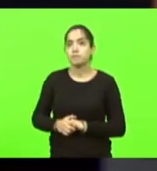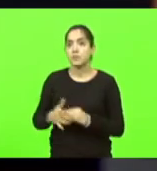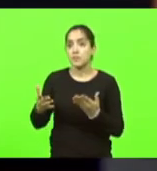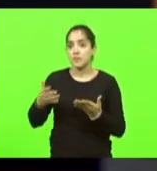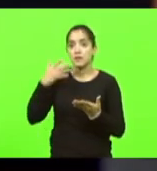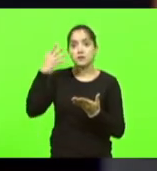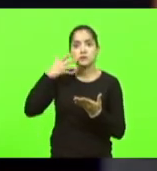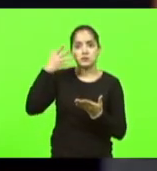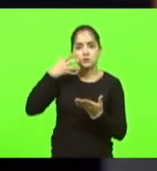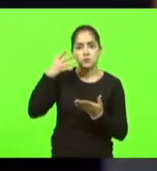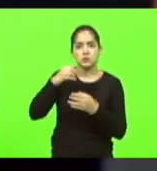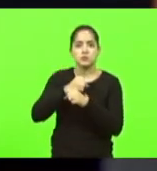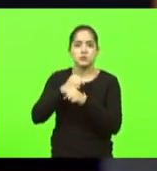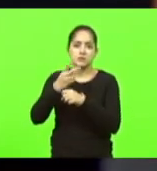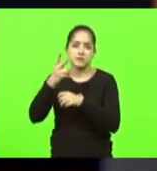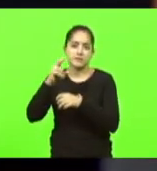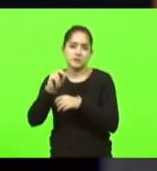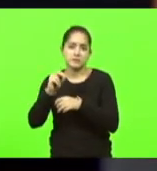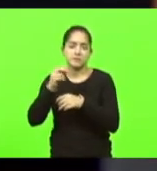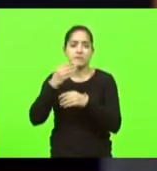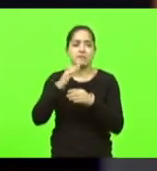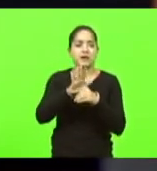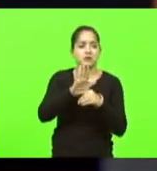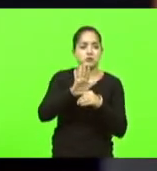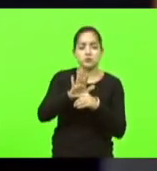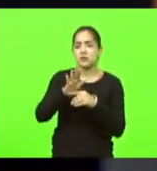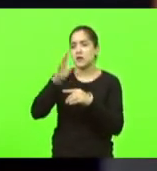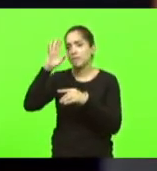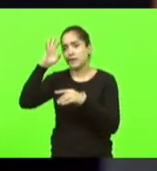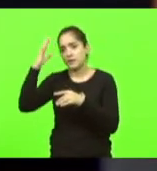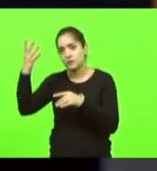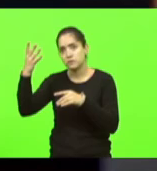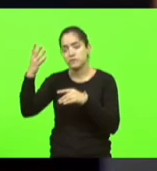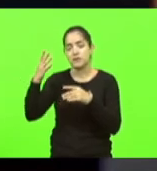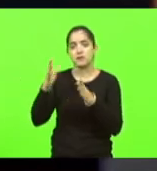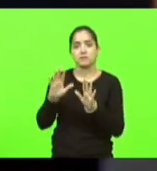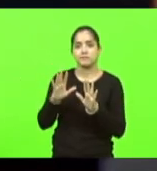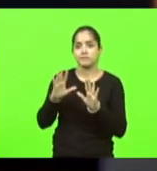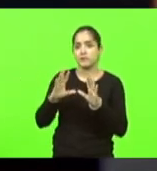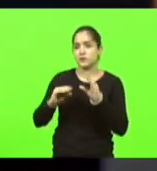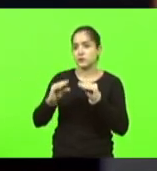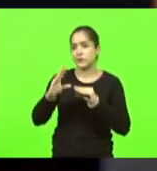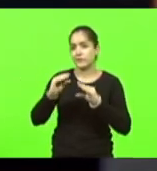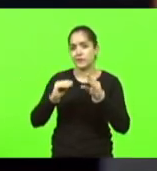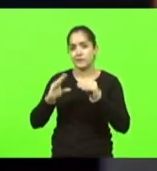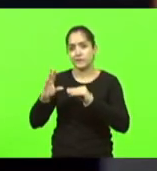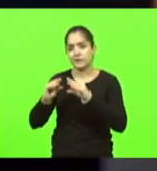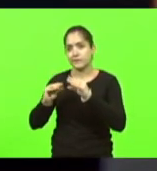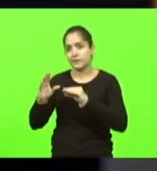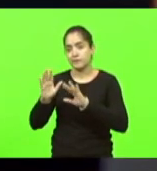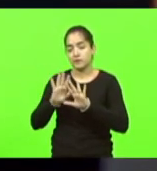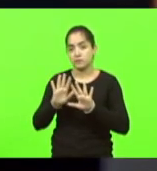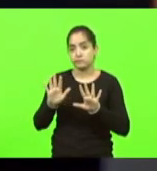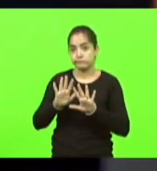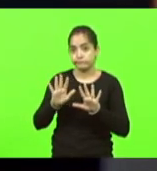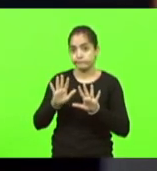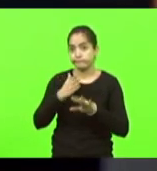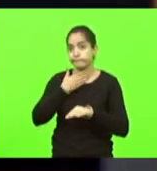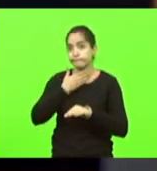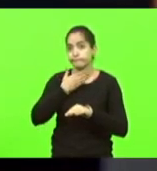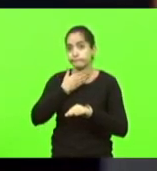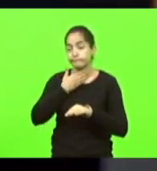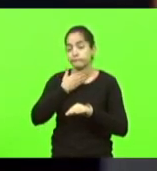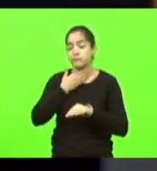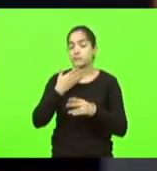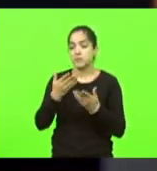discurso de 20 anos que vai ajudar a Fulano vai resolver esse plano ó eu espero que o